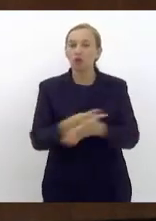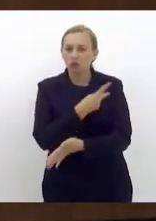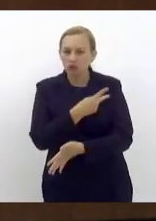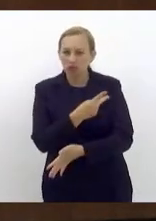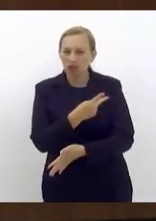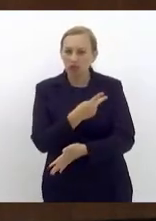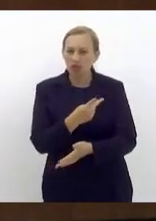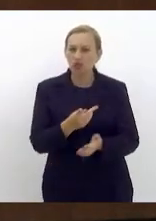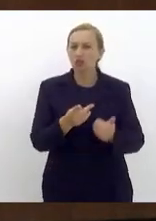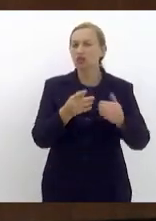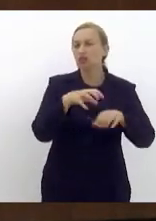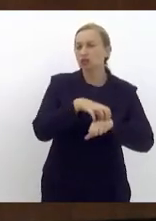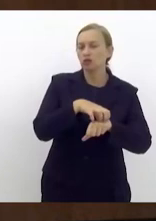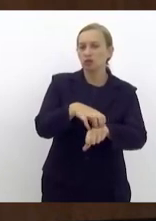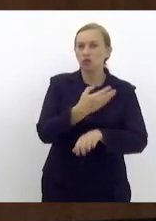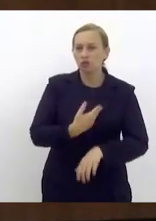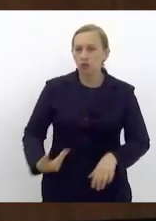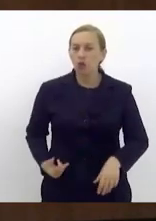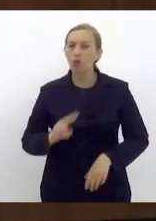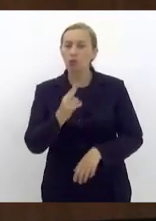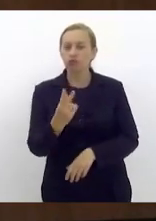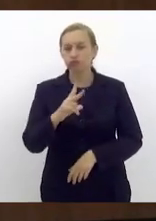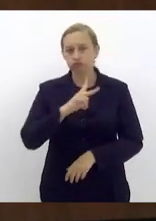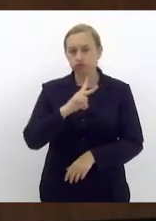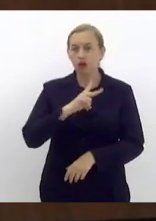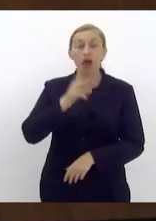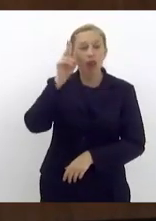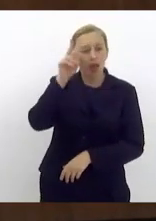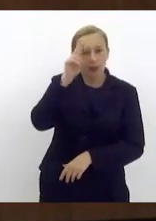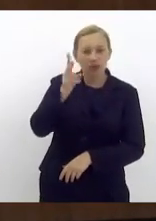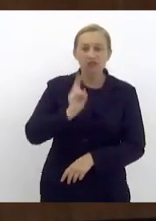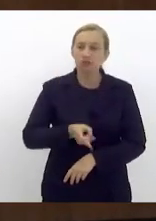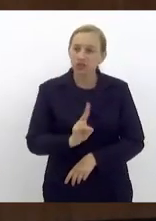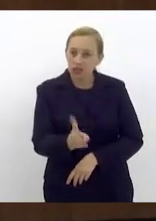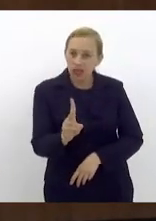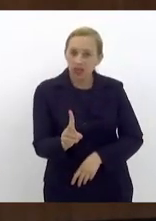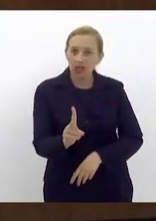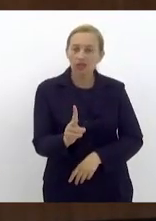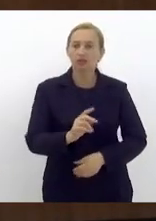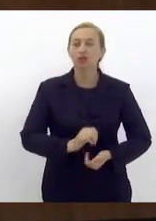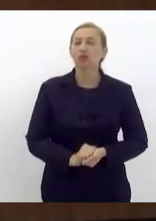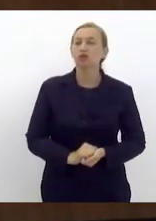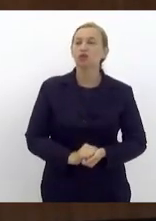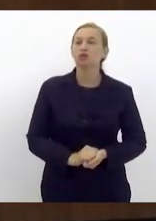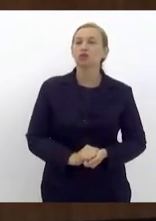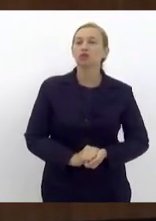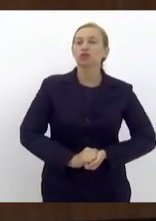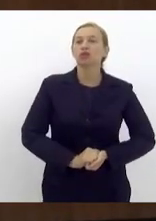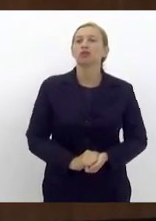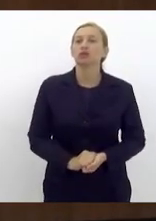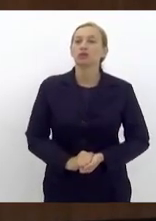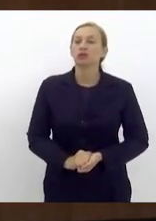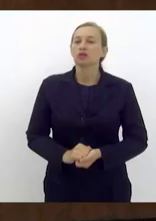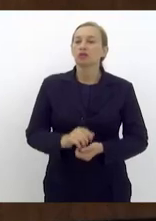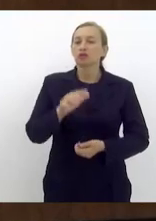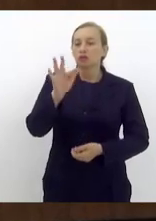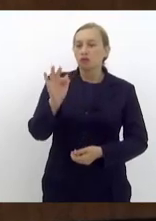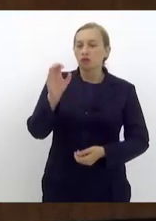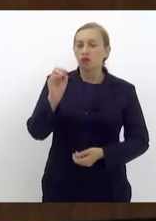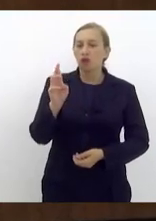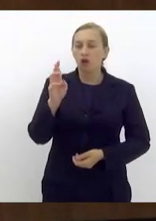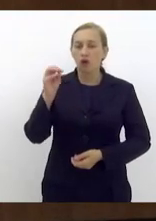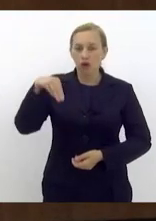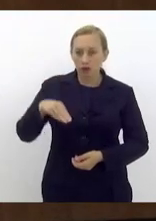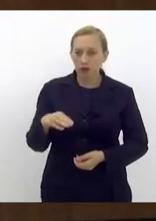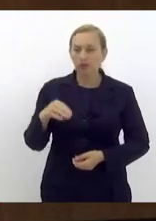transporte público ou privado, lembrando sempre, né, que compulsando os autos do Fórum Brasileiro de